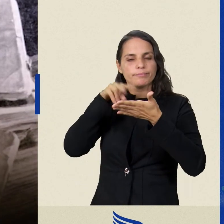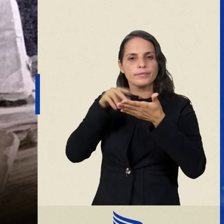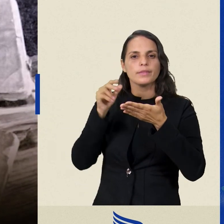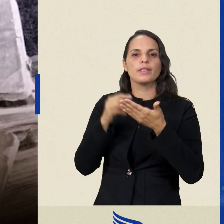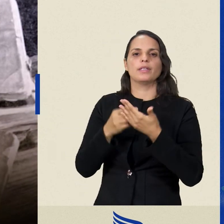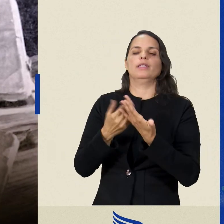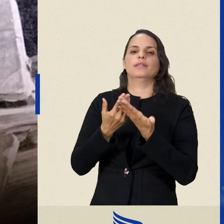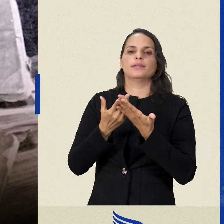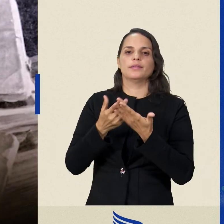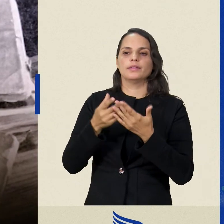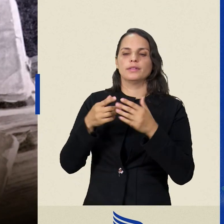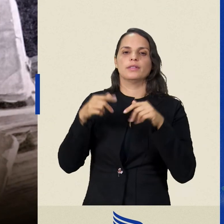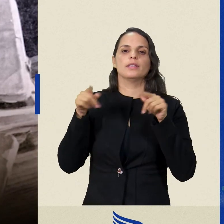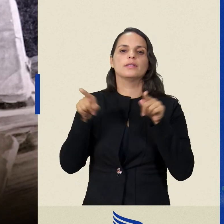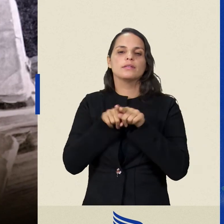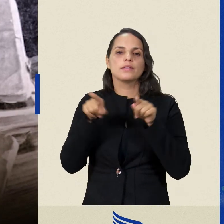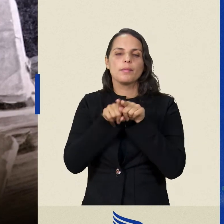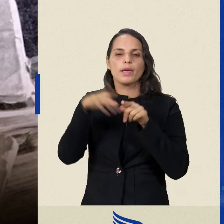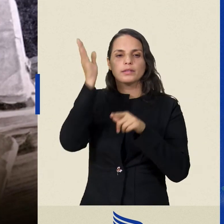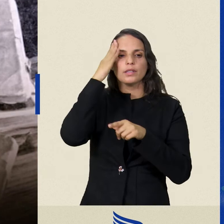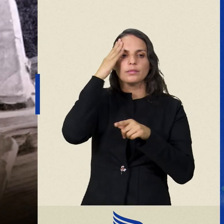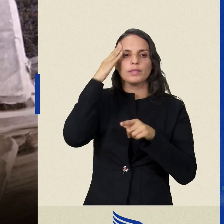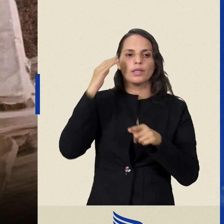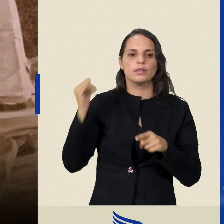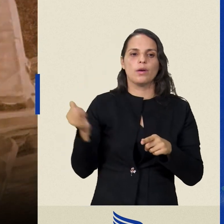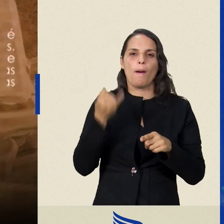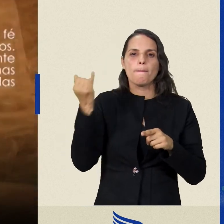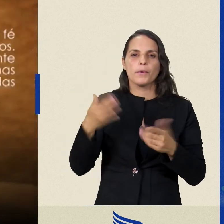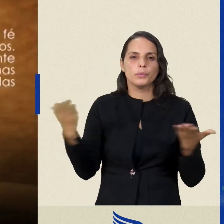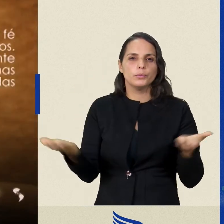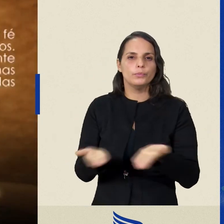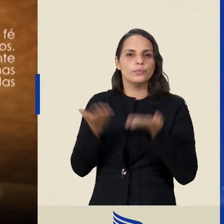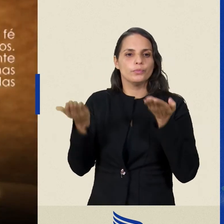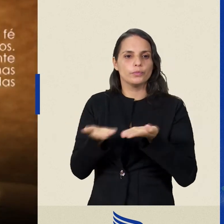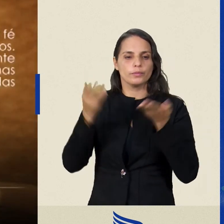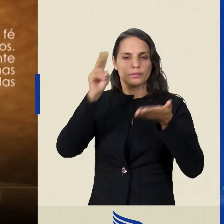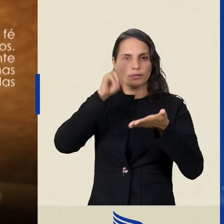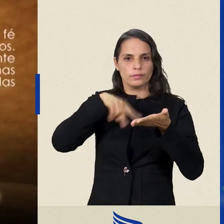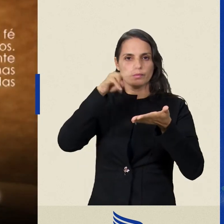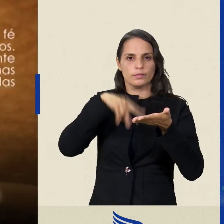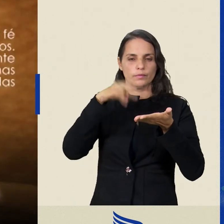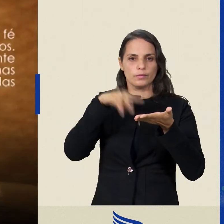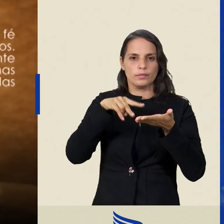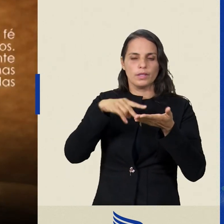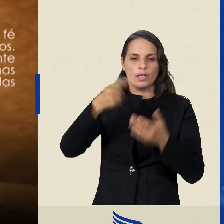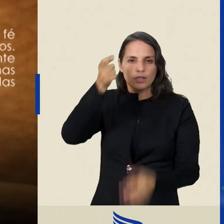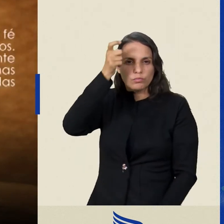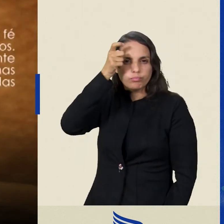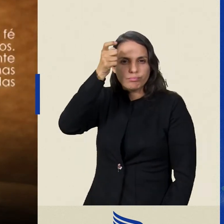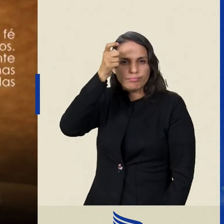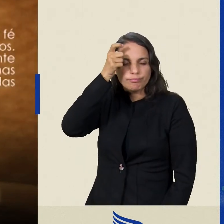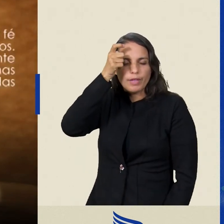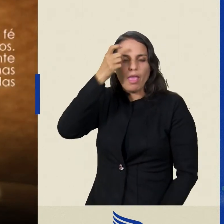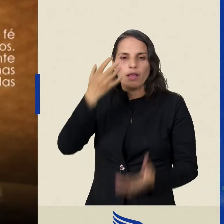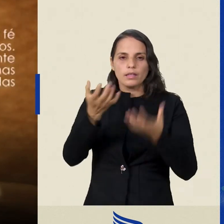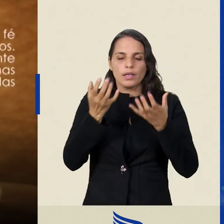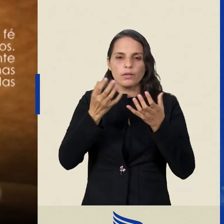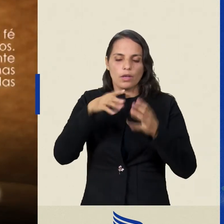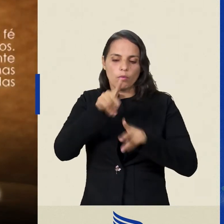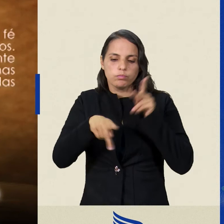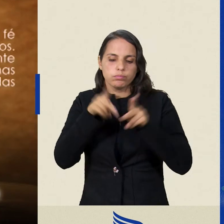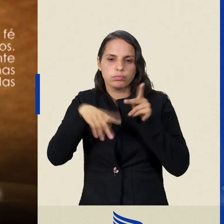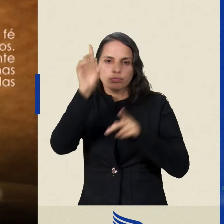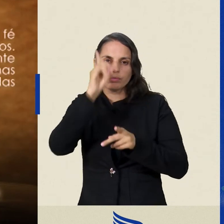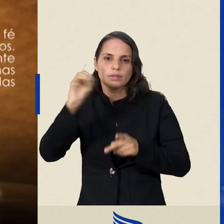devem conhecer-lhes o valor e ser impelidos a lê-los. O plano de Satanás é enfraquecer a fé do povo de